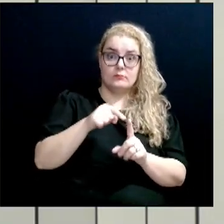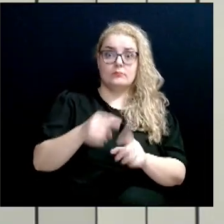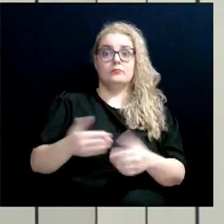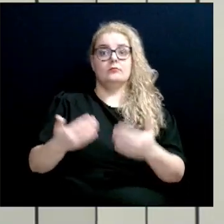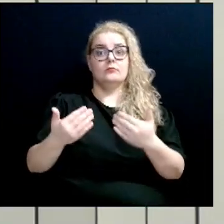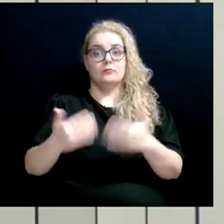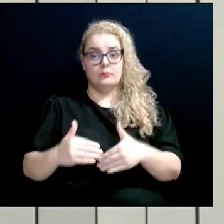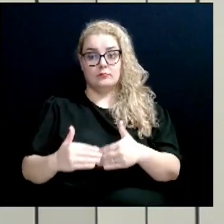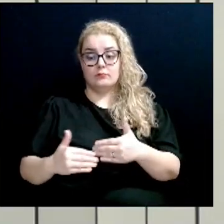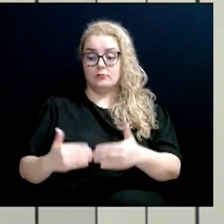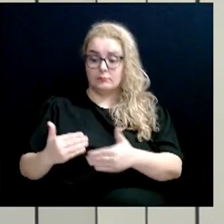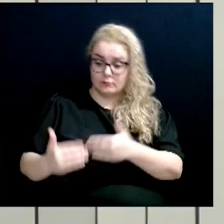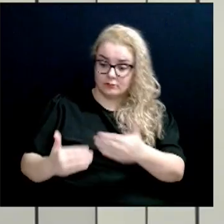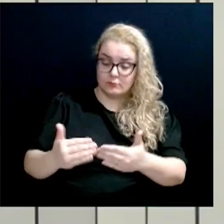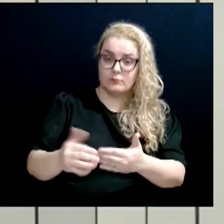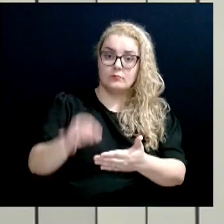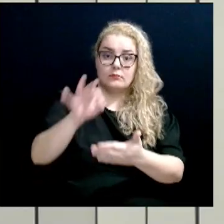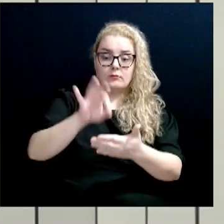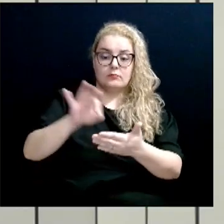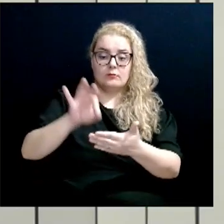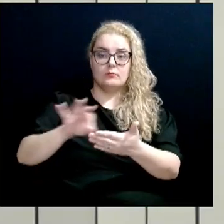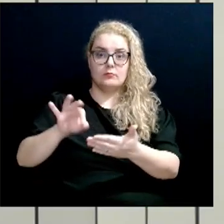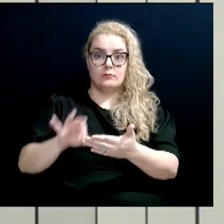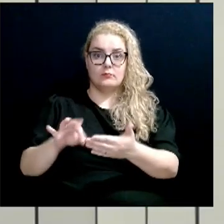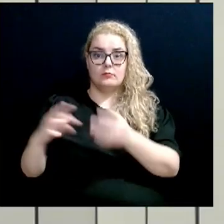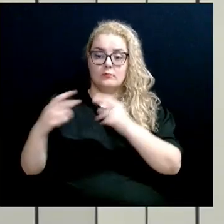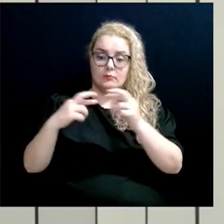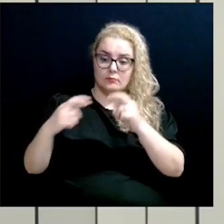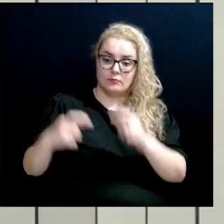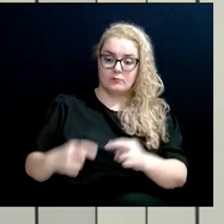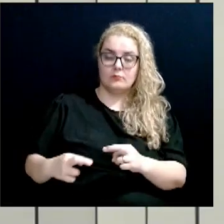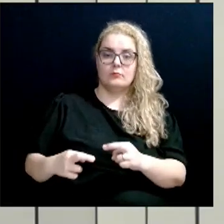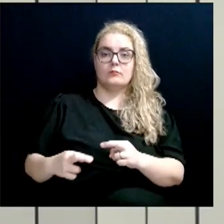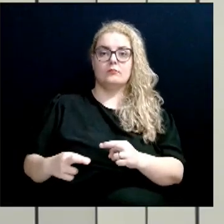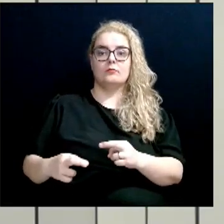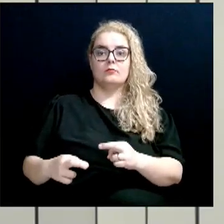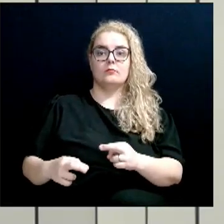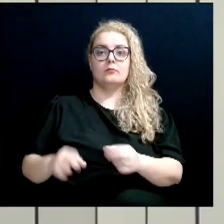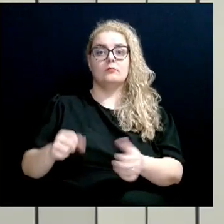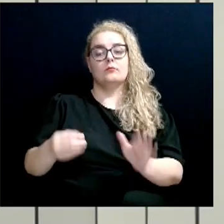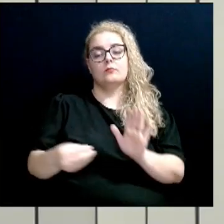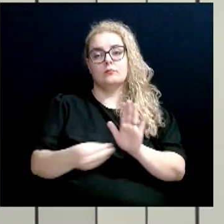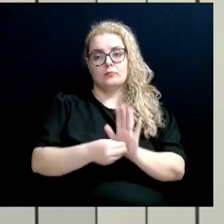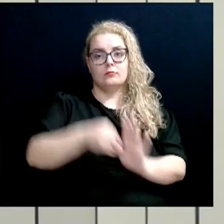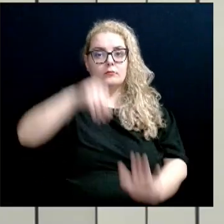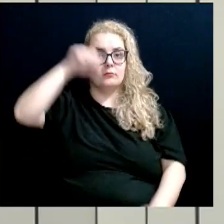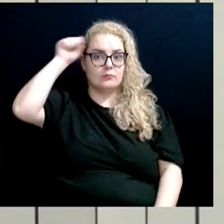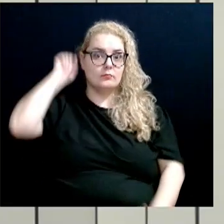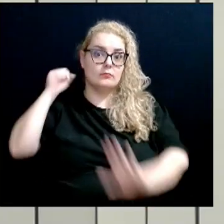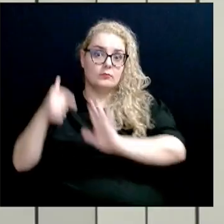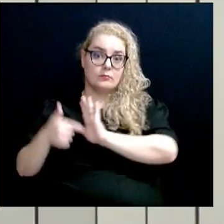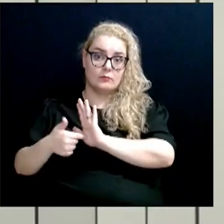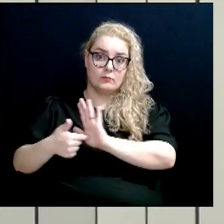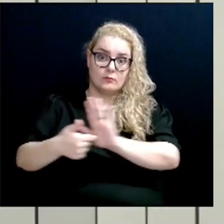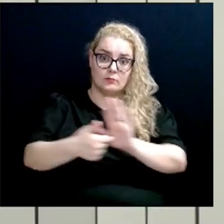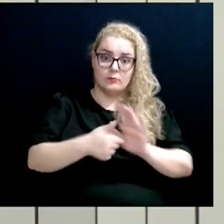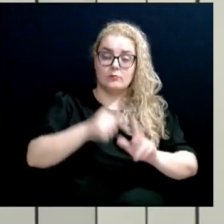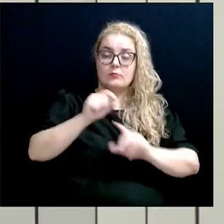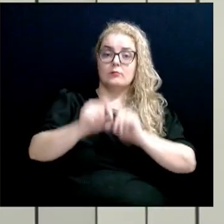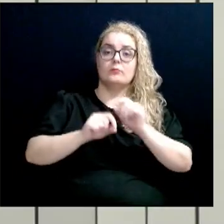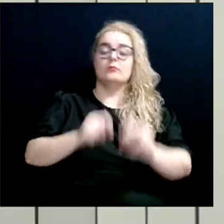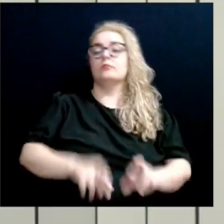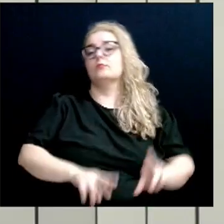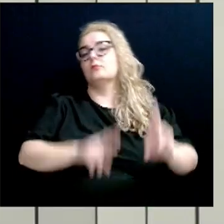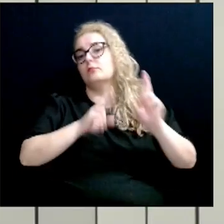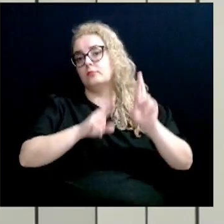de correção, com a análise das questões do último vestibular, apontando-se o que era esperado dos candidatos